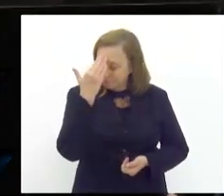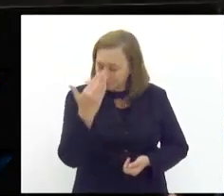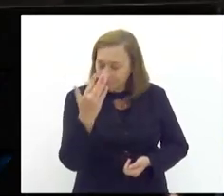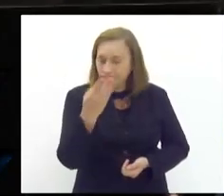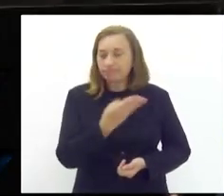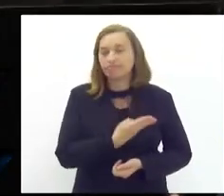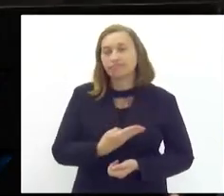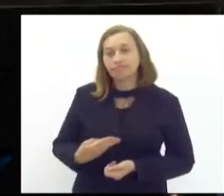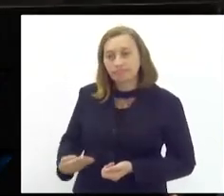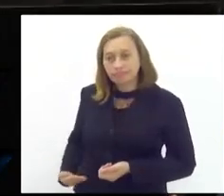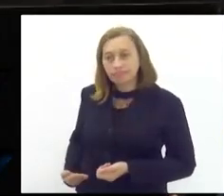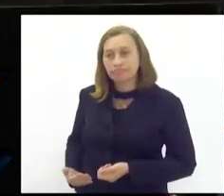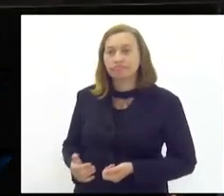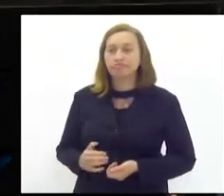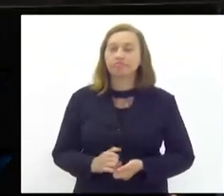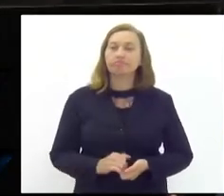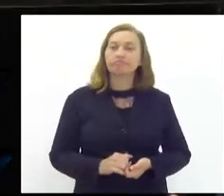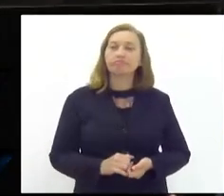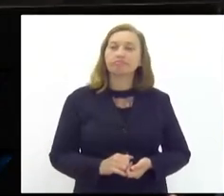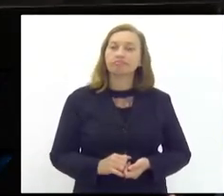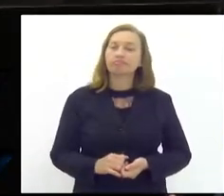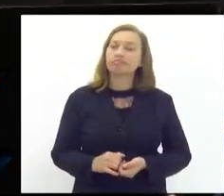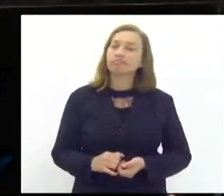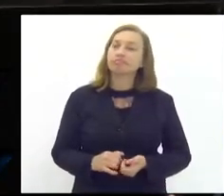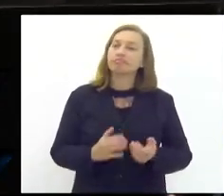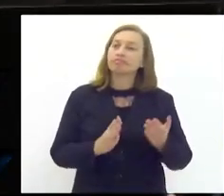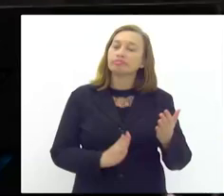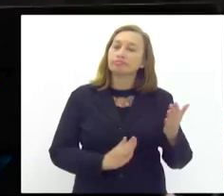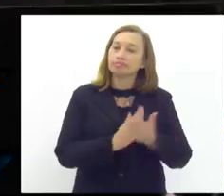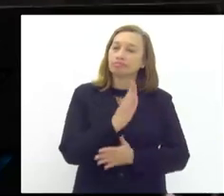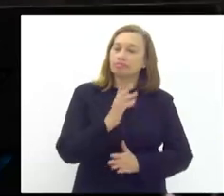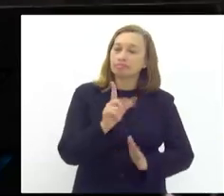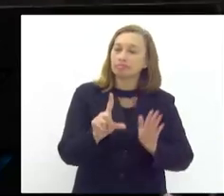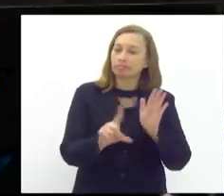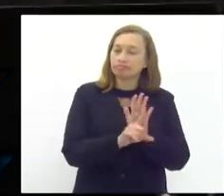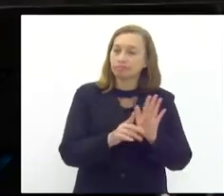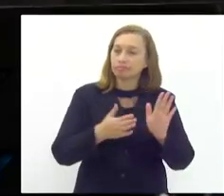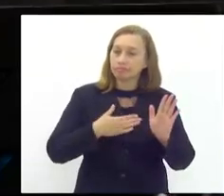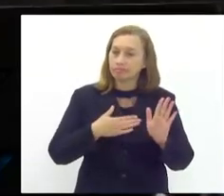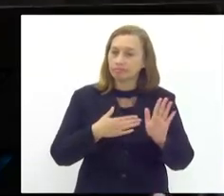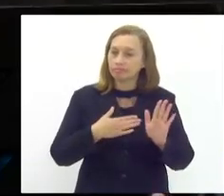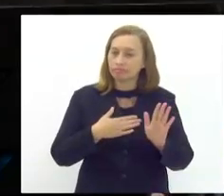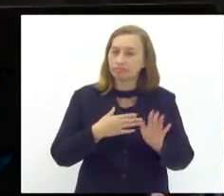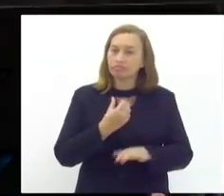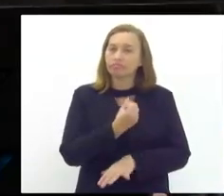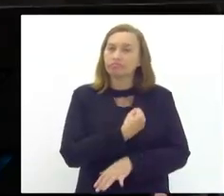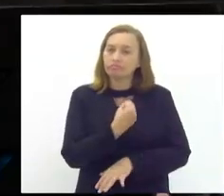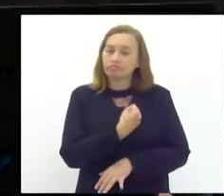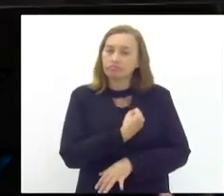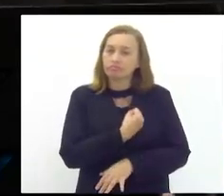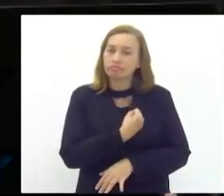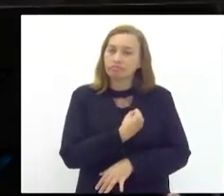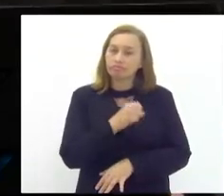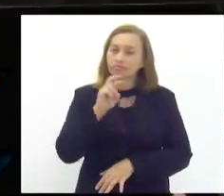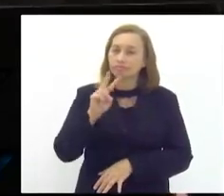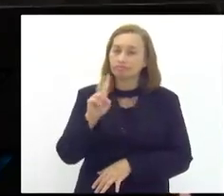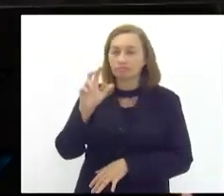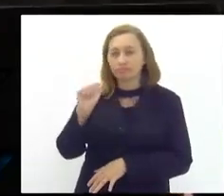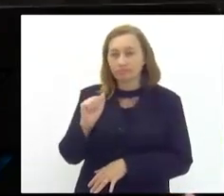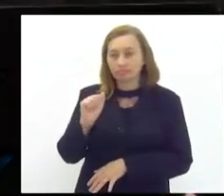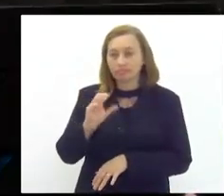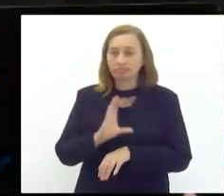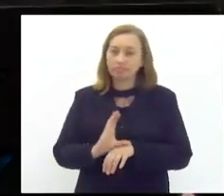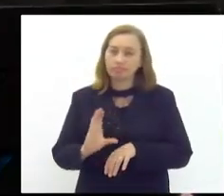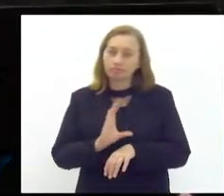ao Governador que sancionou uma lei de minha autoria que faz a reserva do número de vagas dos